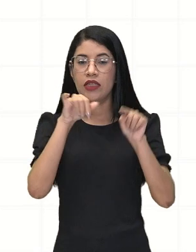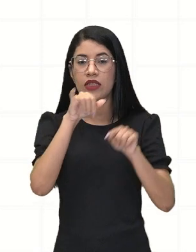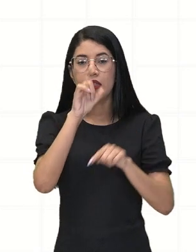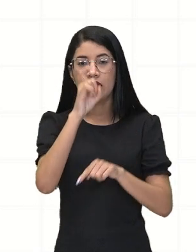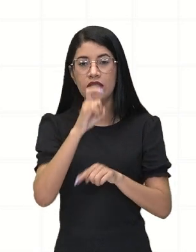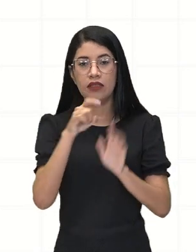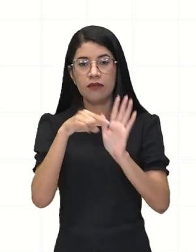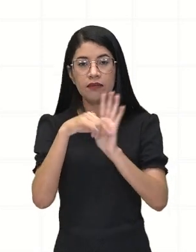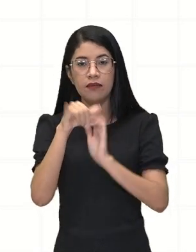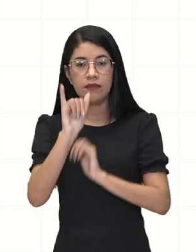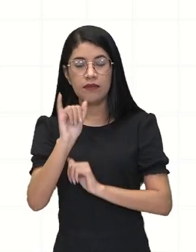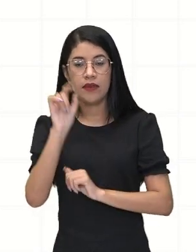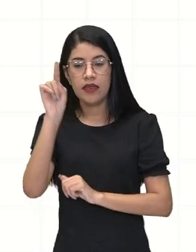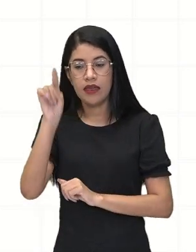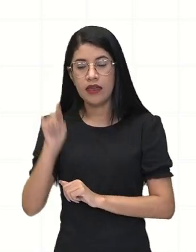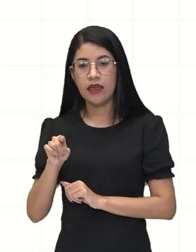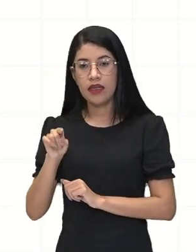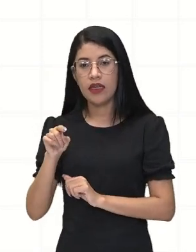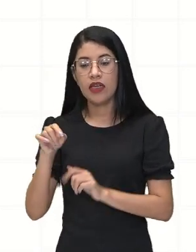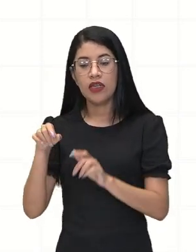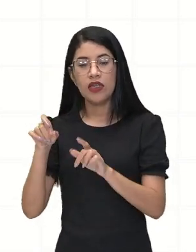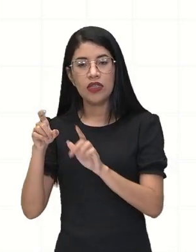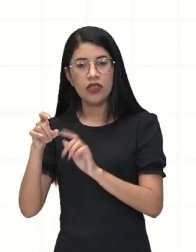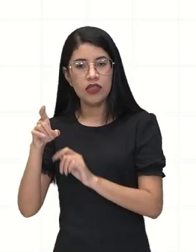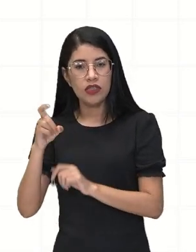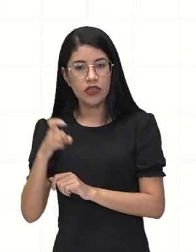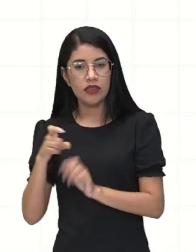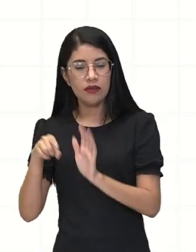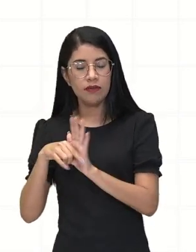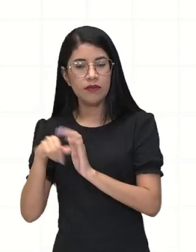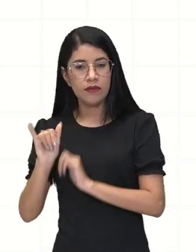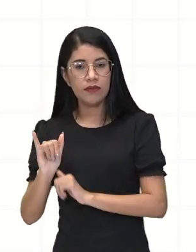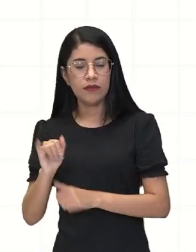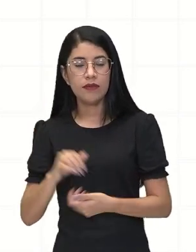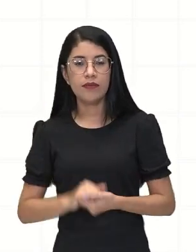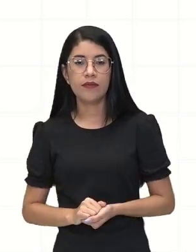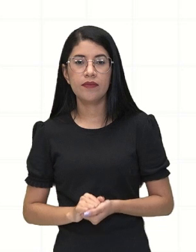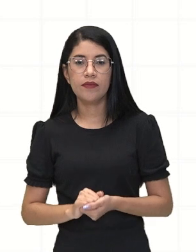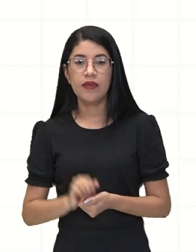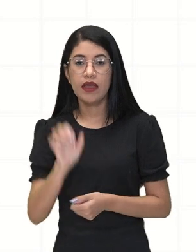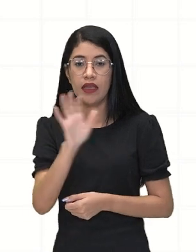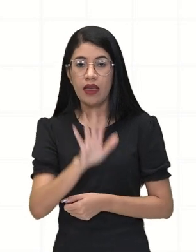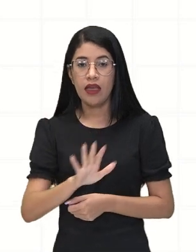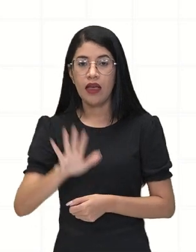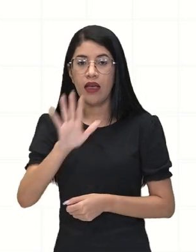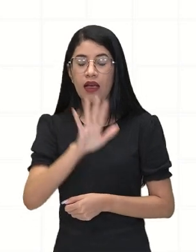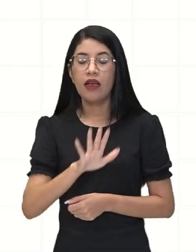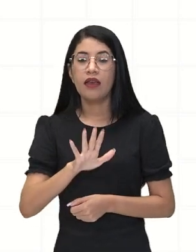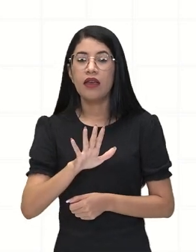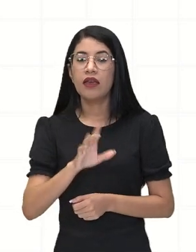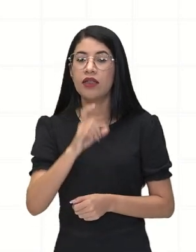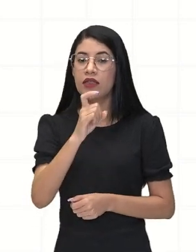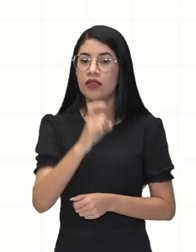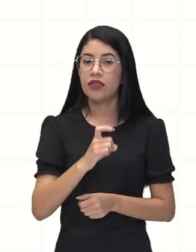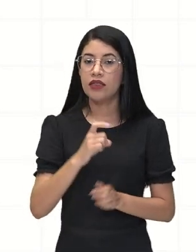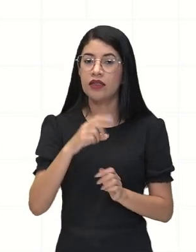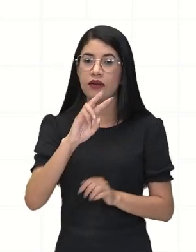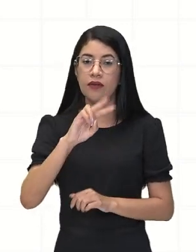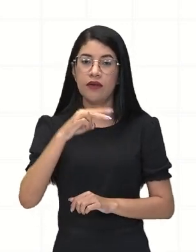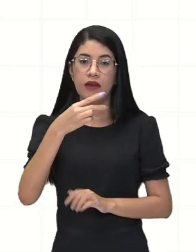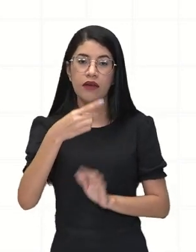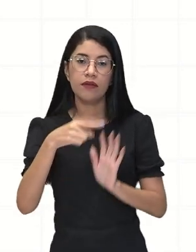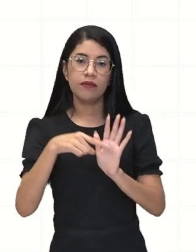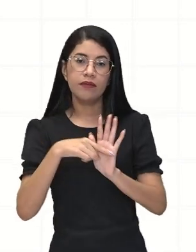vai ficar x menos y. E essa área é quem? X ao quadrado menos y